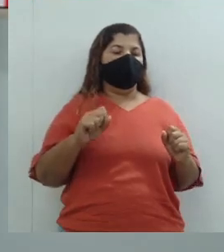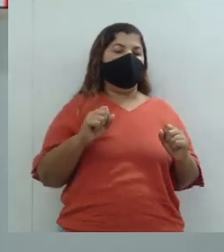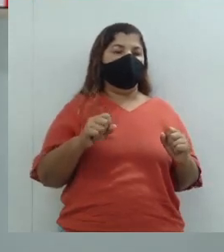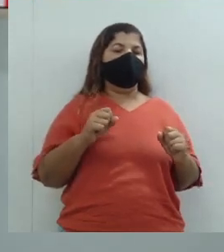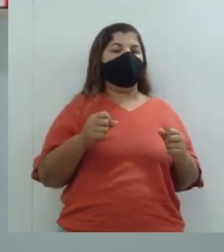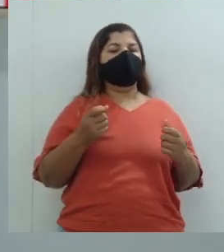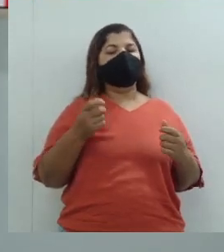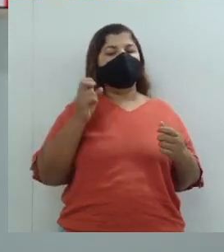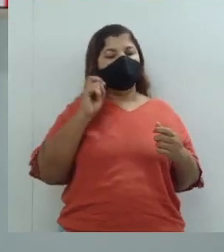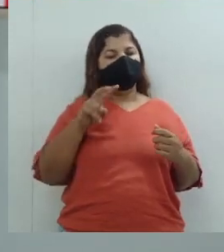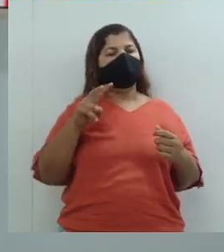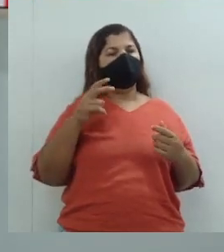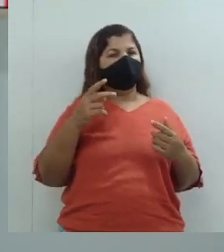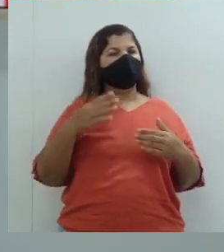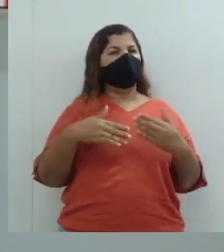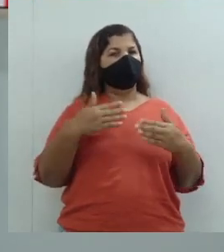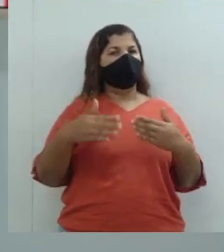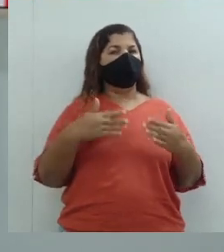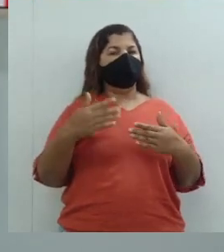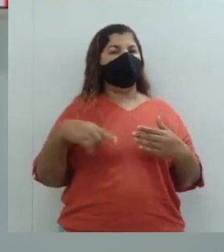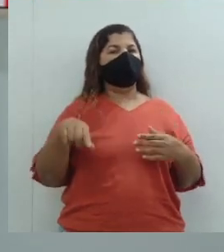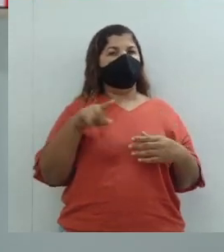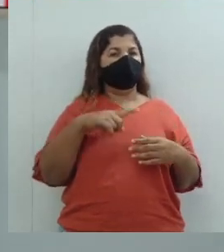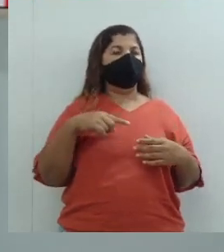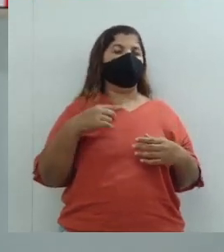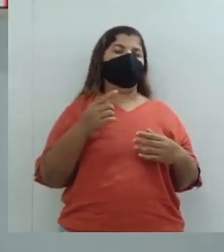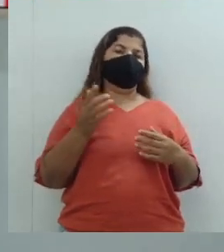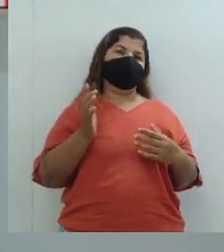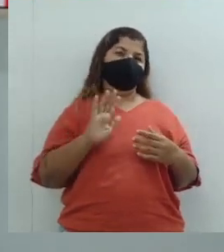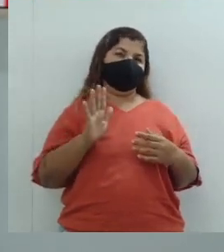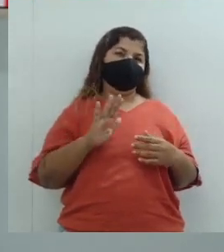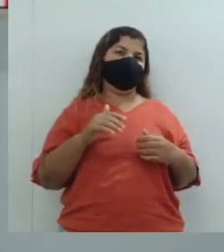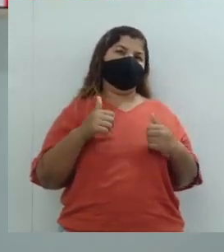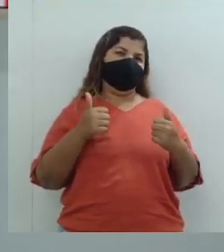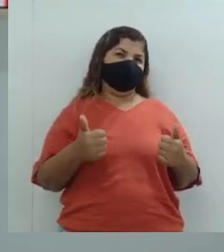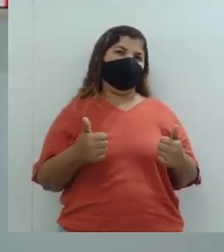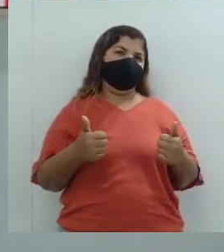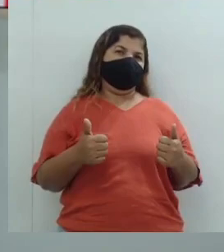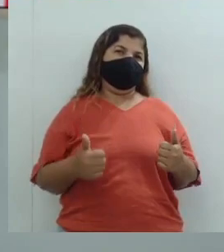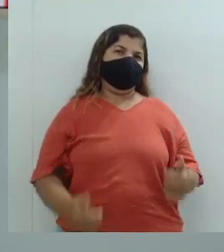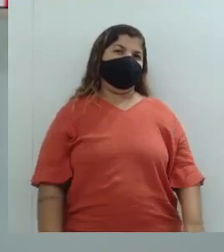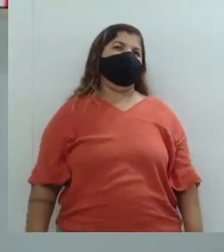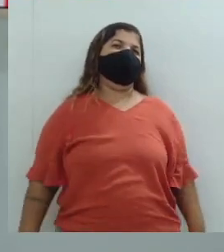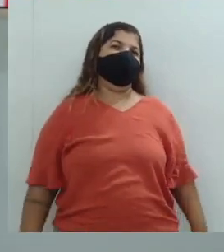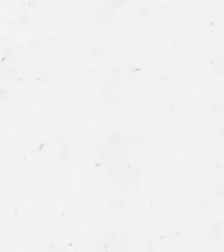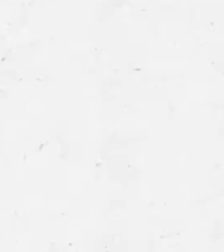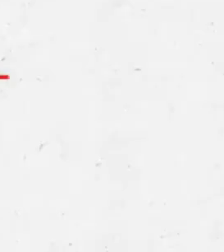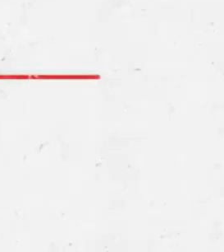gravada. Então, espero que todos tenham compreendido. Ficamos por aqui. Uma ótima semana para todo mundo.